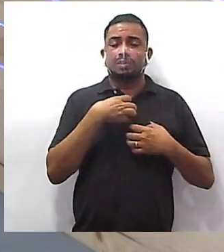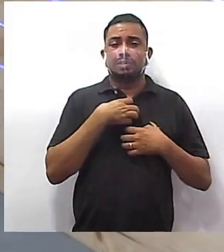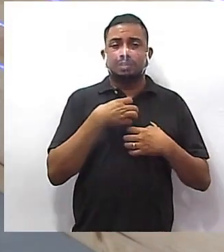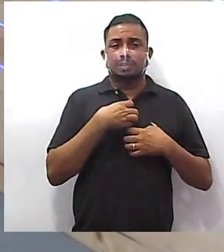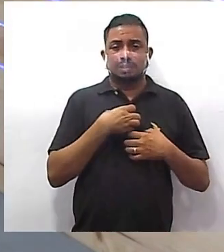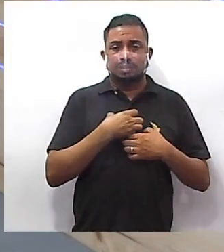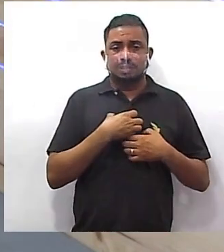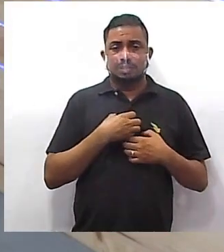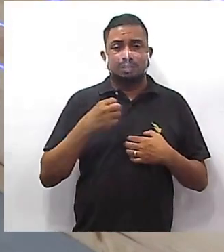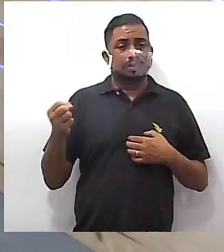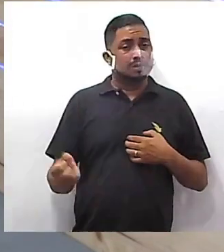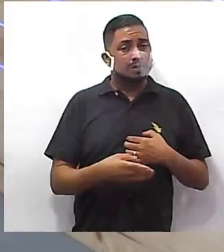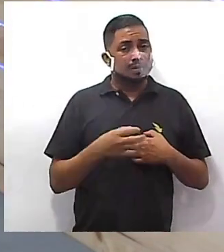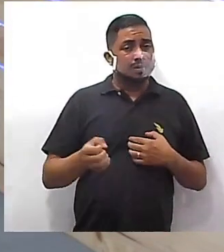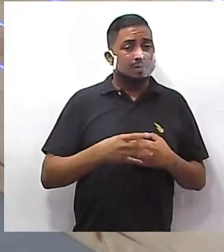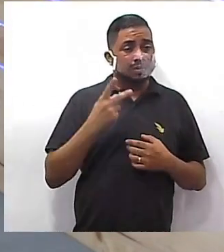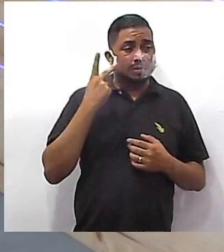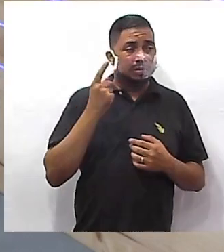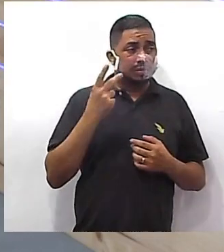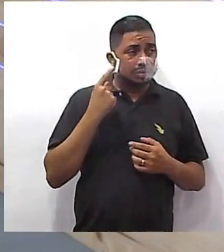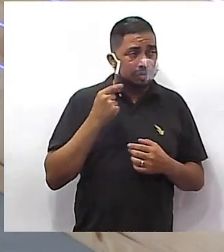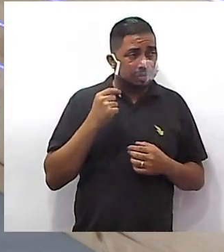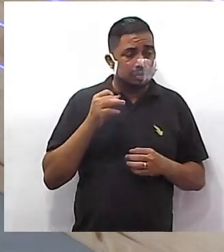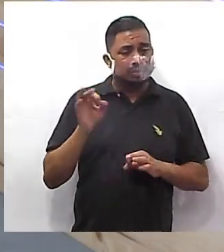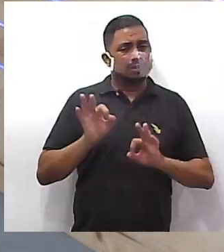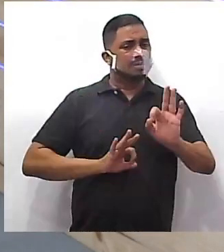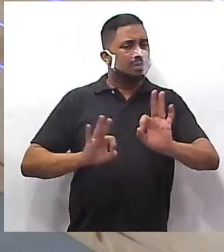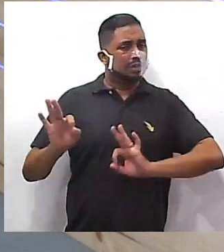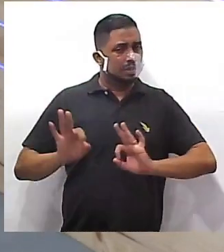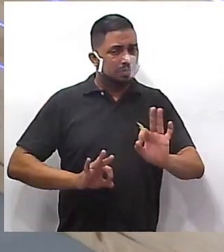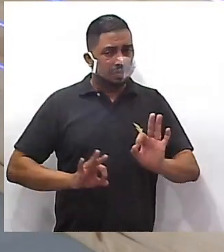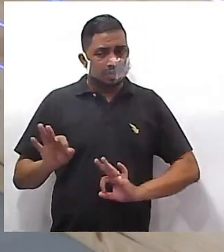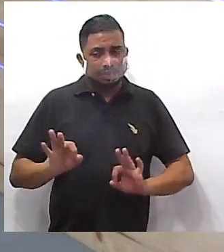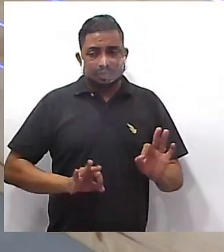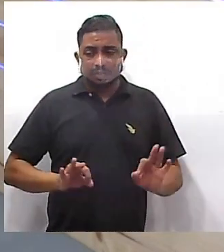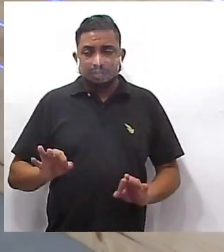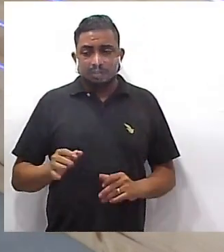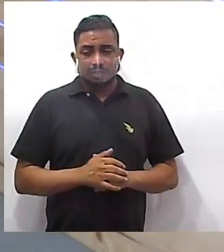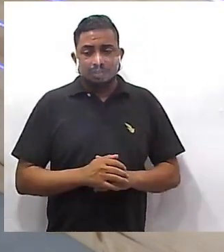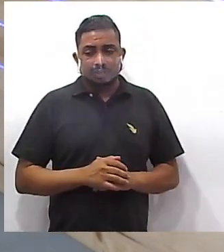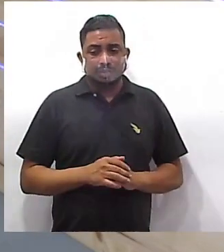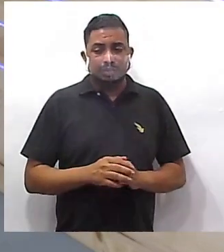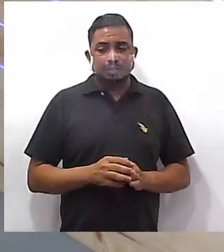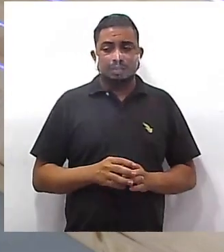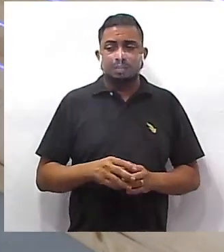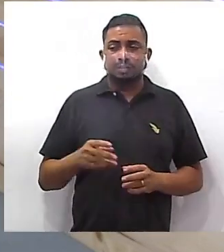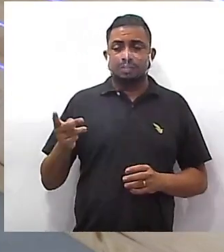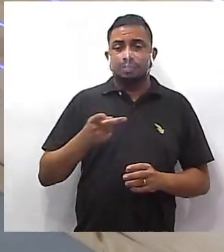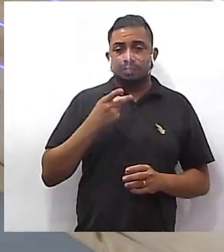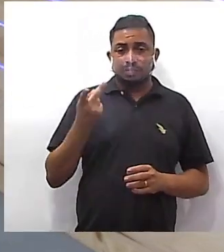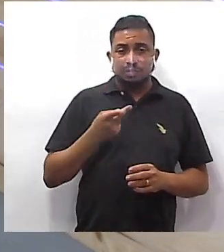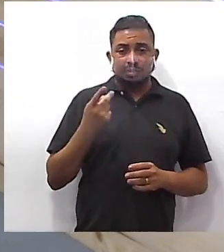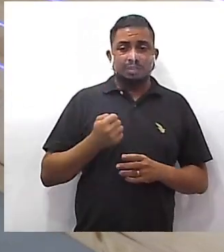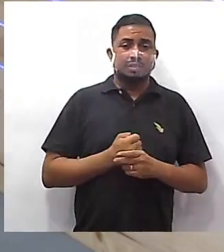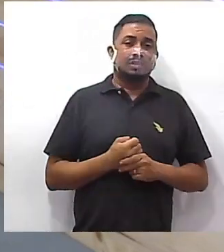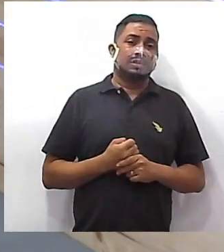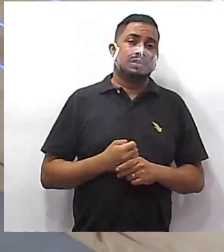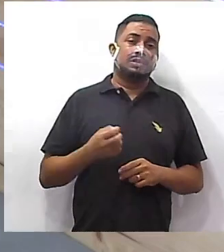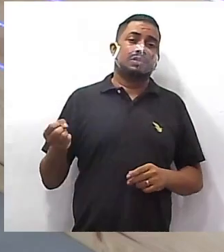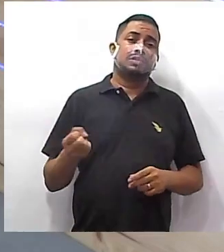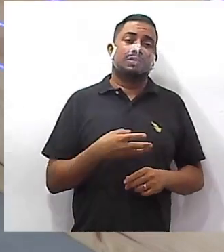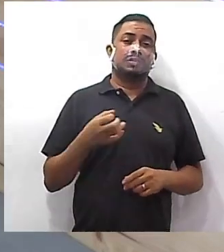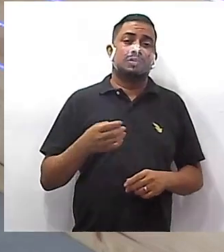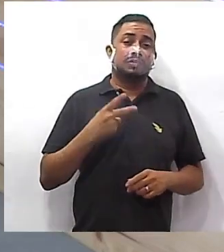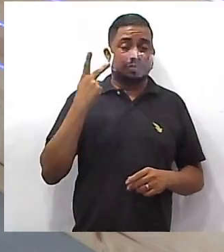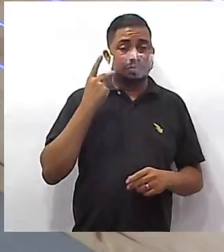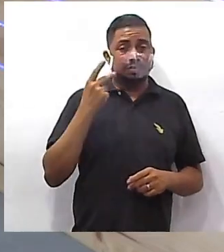do novo normal, se Isso precavendo, mesmo. Né? Eu ia justamente falar isso que você está abordando, né? É um novo